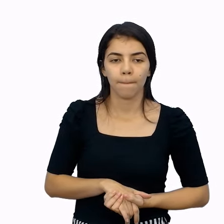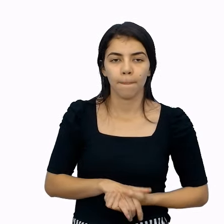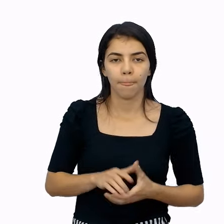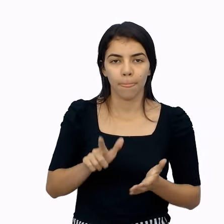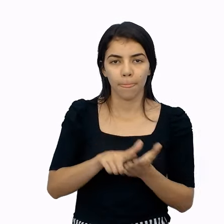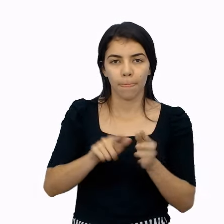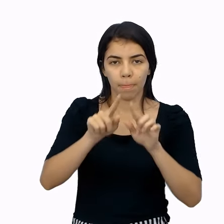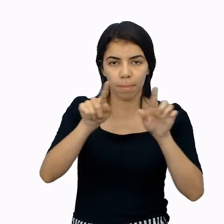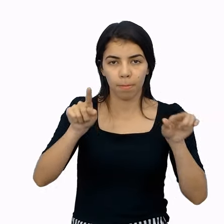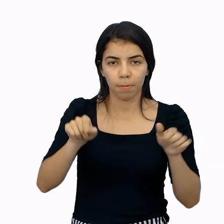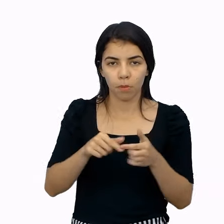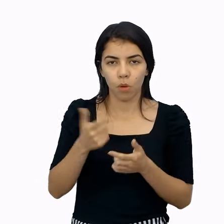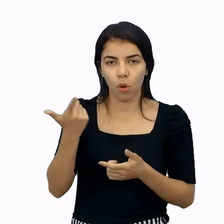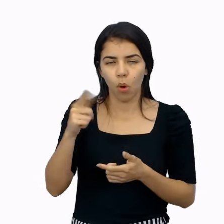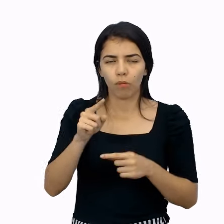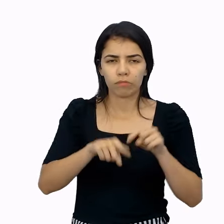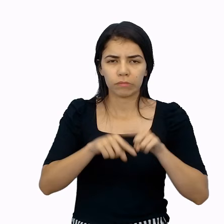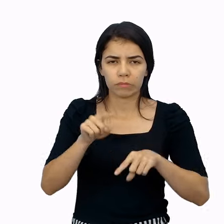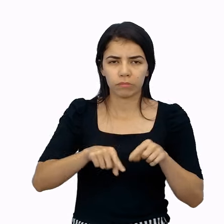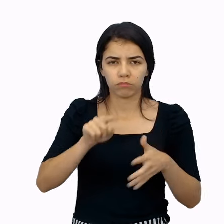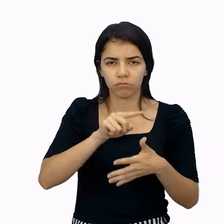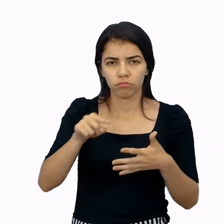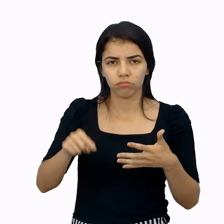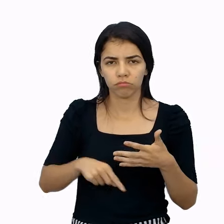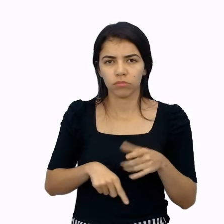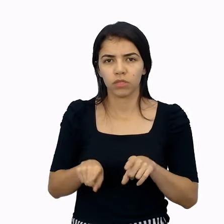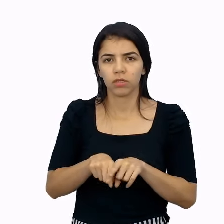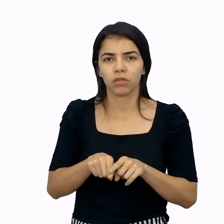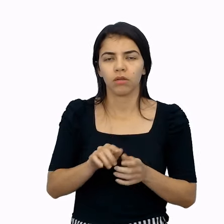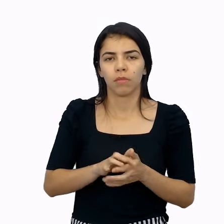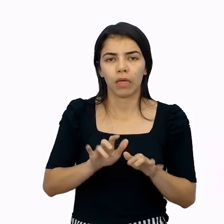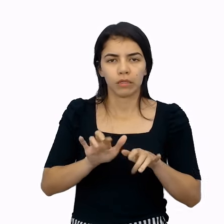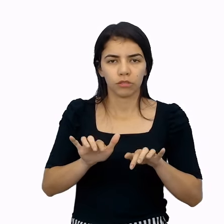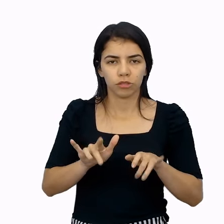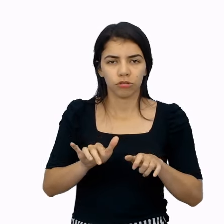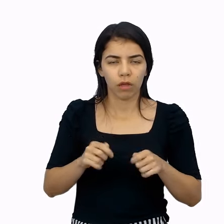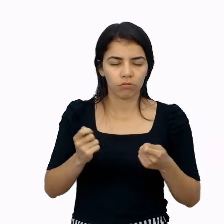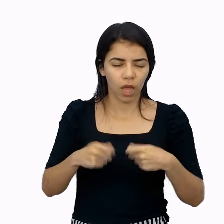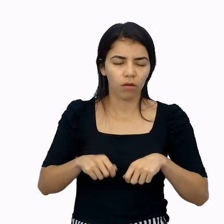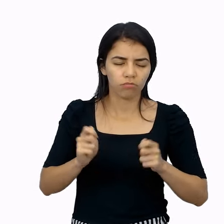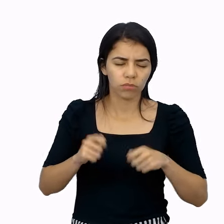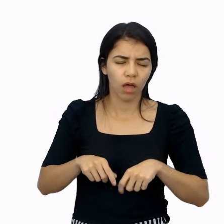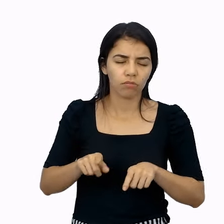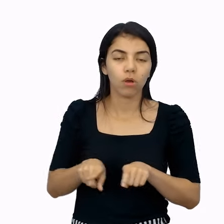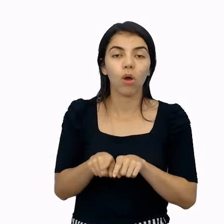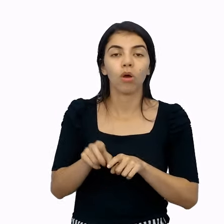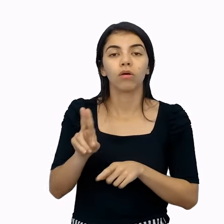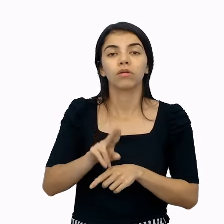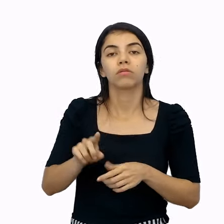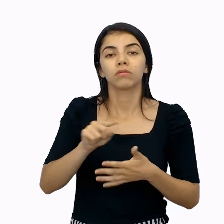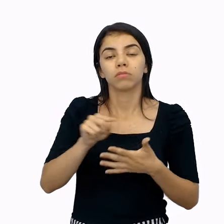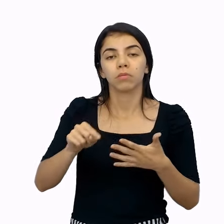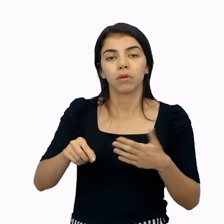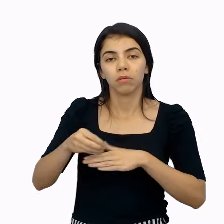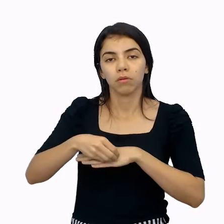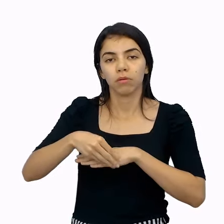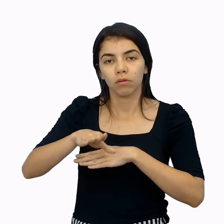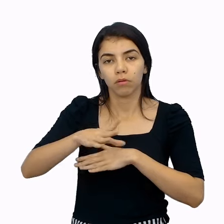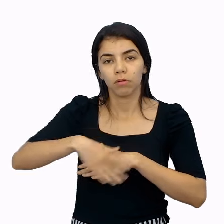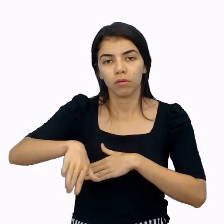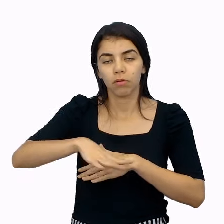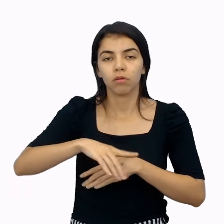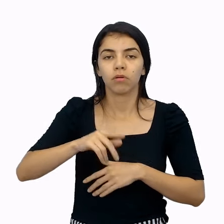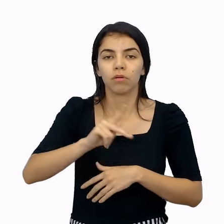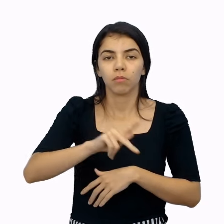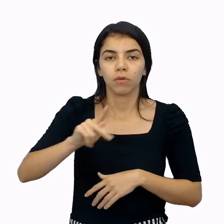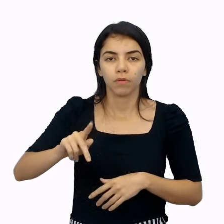cartolina ou qualquer outro material, se também der para digitar, vamos digitar também. Então, a partir dessas orientações do professor, a turma